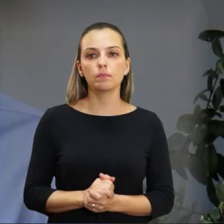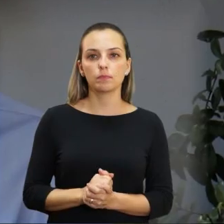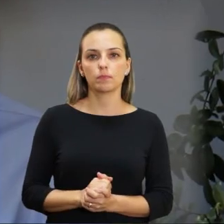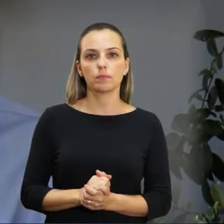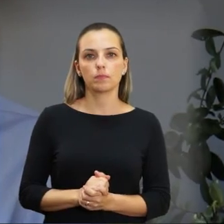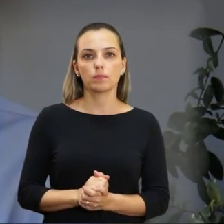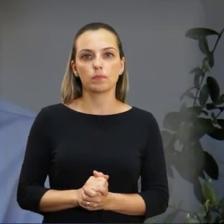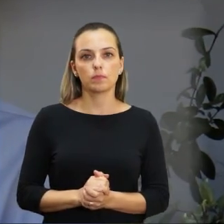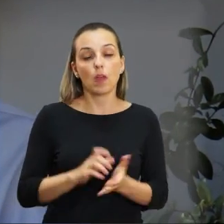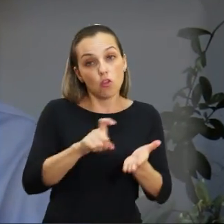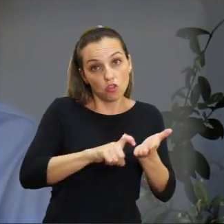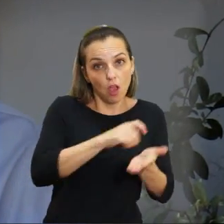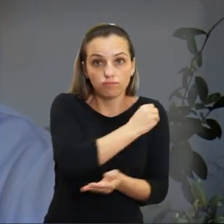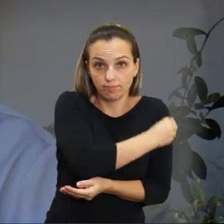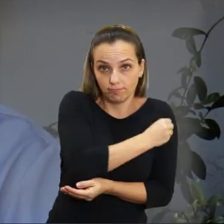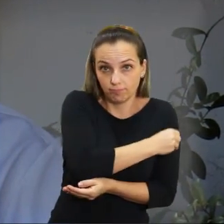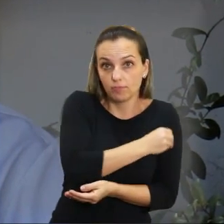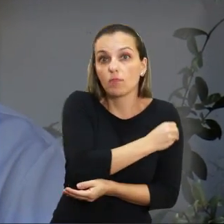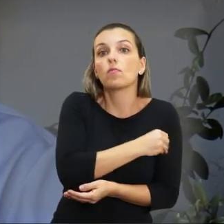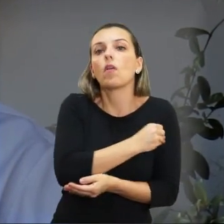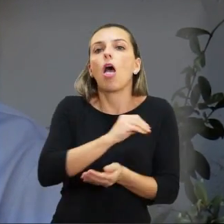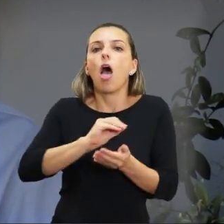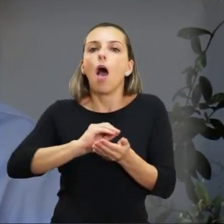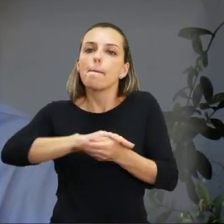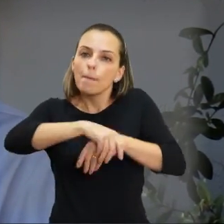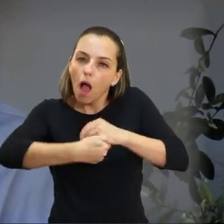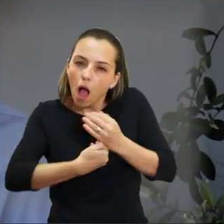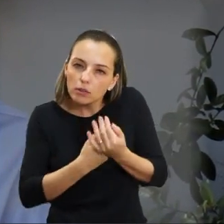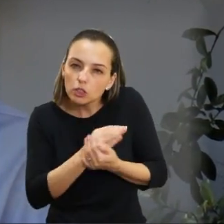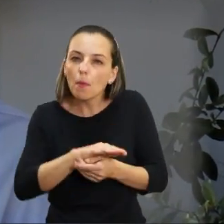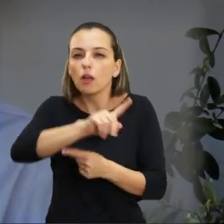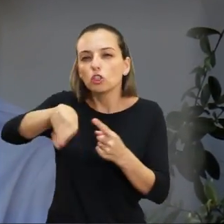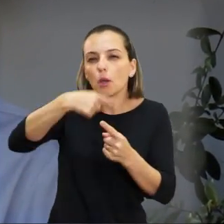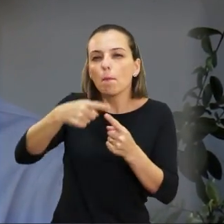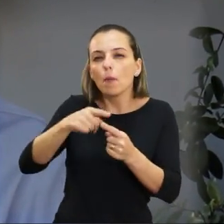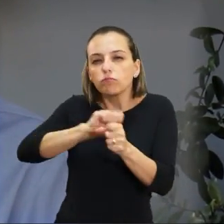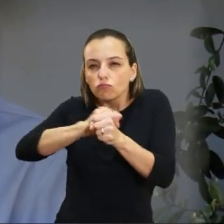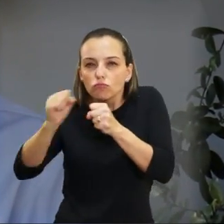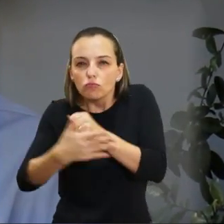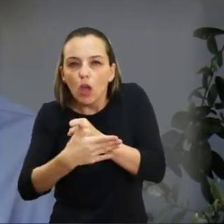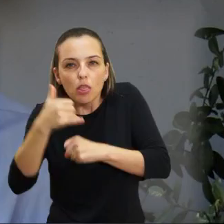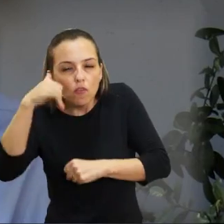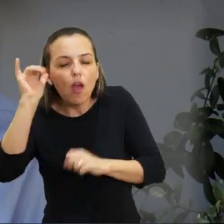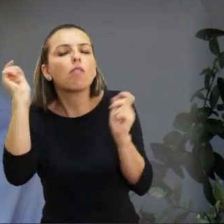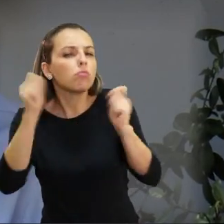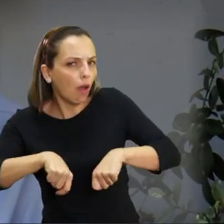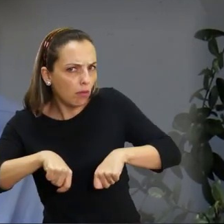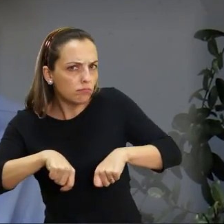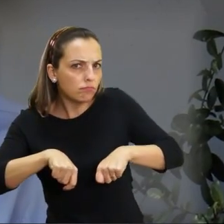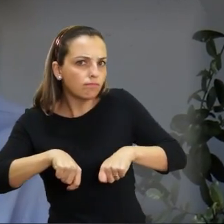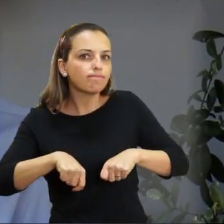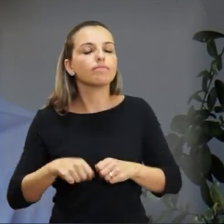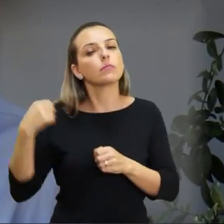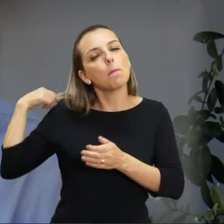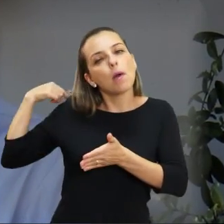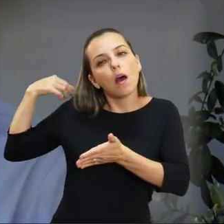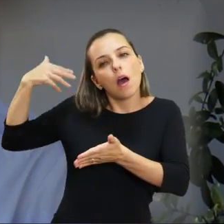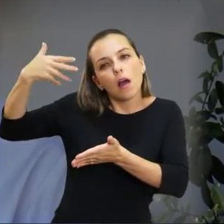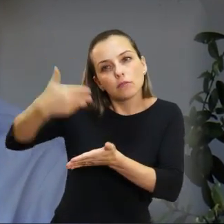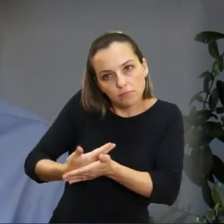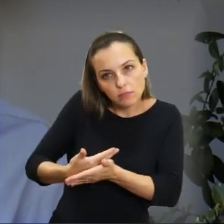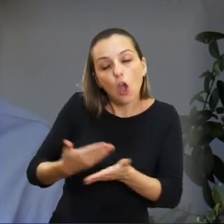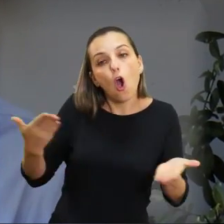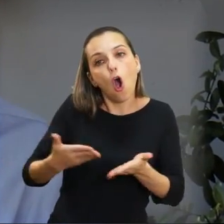álcool gel, usá-lo ou não usá-lo para limpar as mãos e prevenir a contaminação pelo coronavírus? Nos últimos